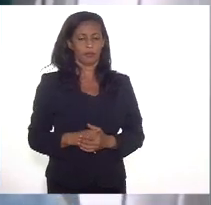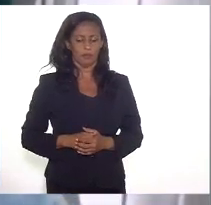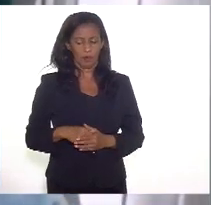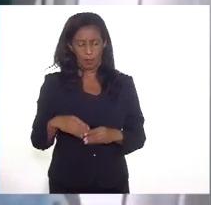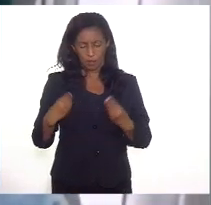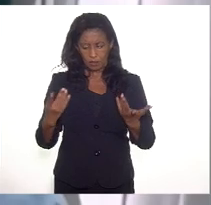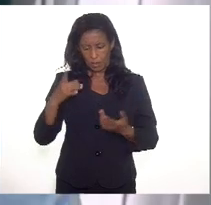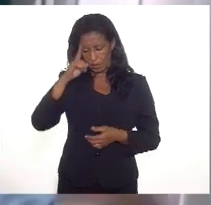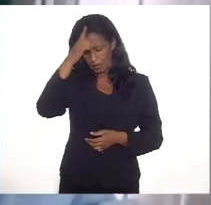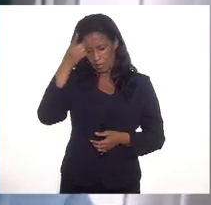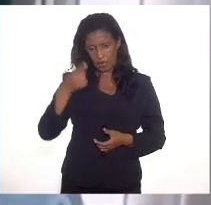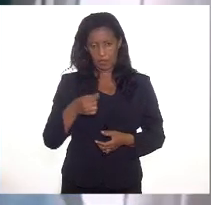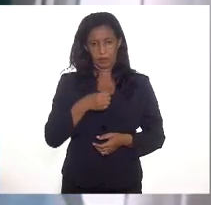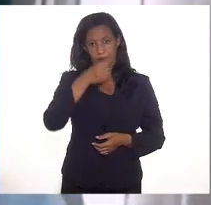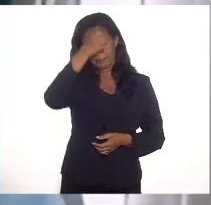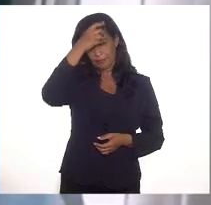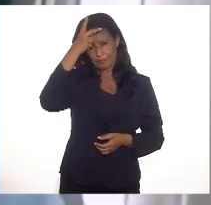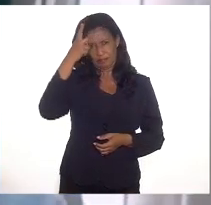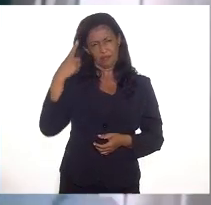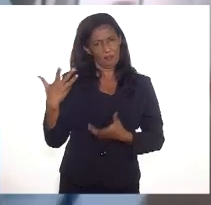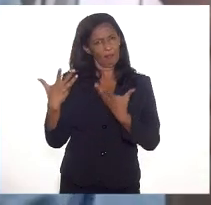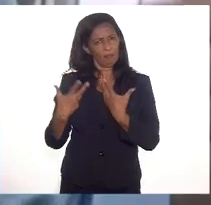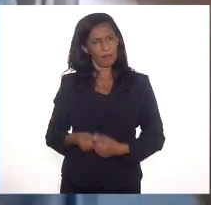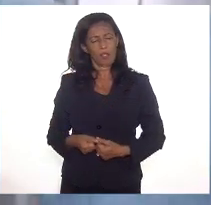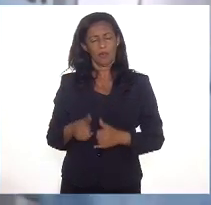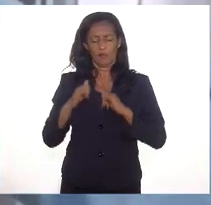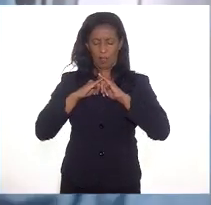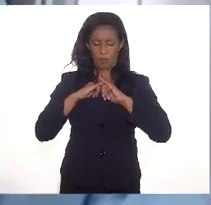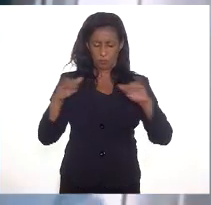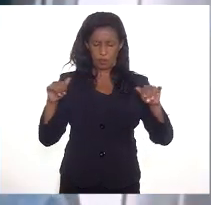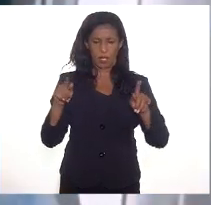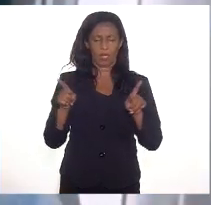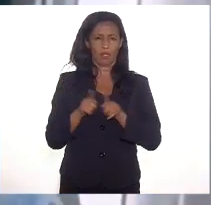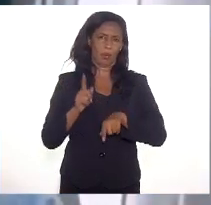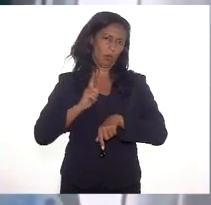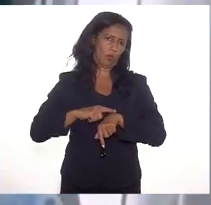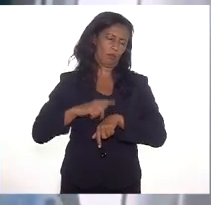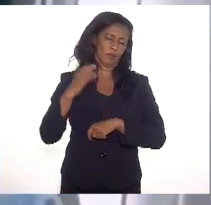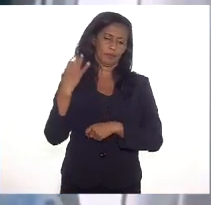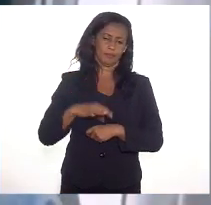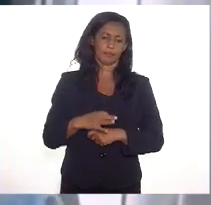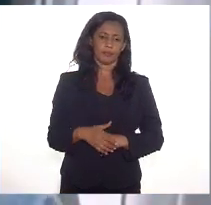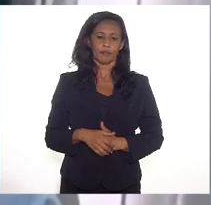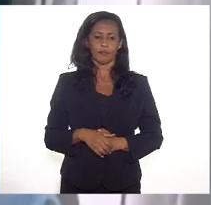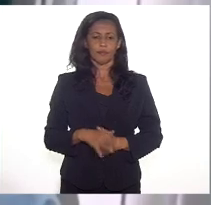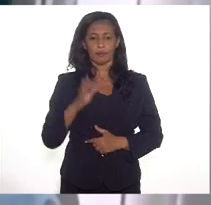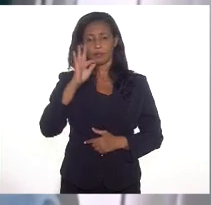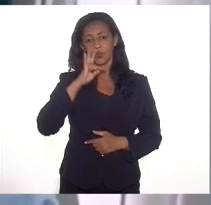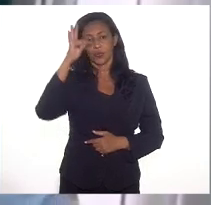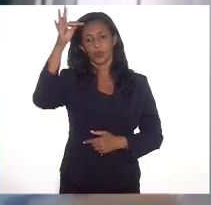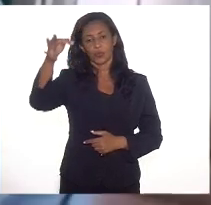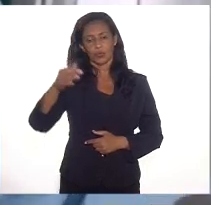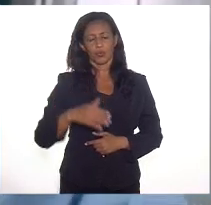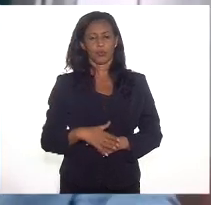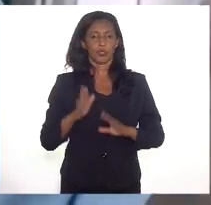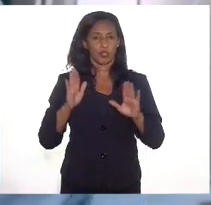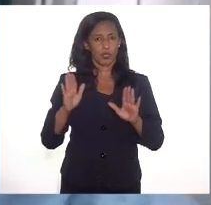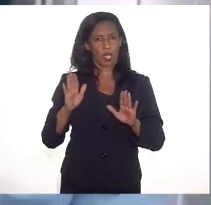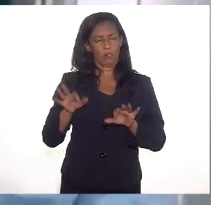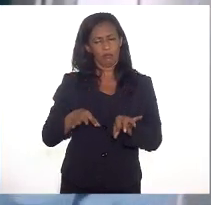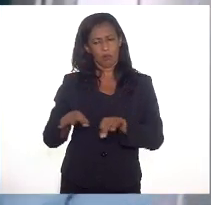ideia que o prefeito acolheu e vai anunciar ele mesmo no momento certo, que no futuro, já que há um